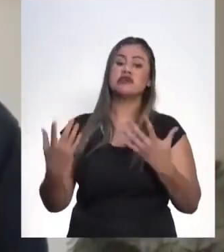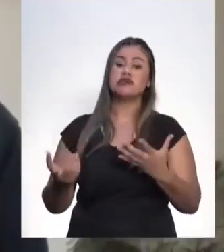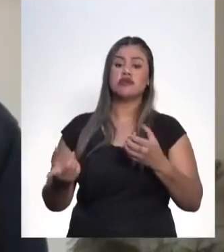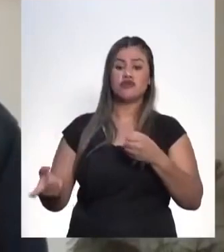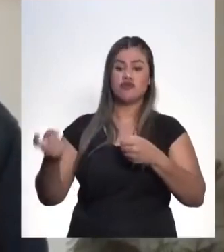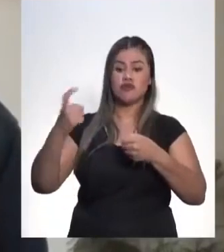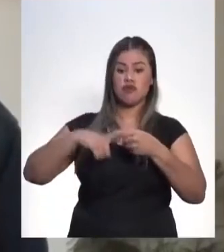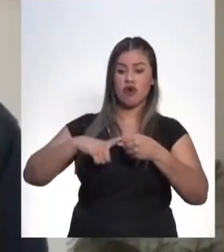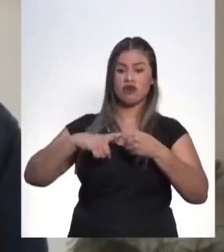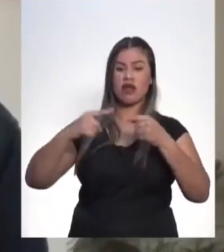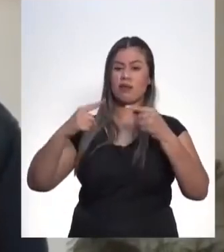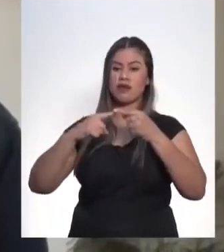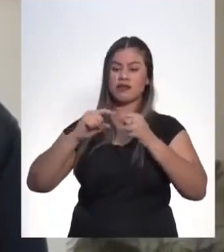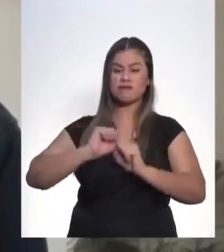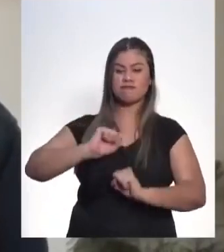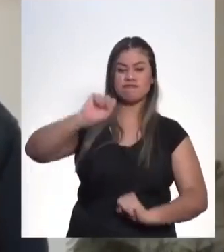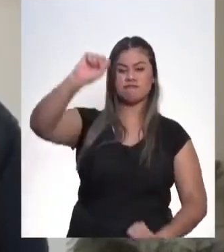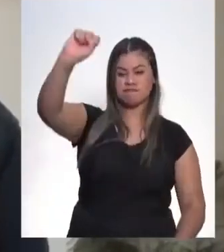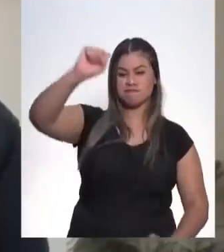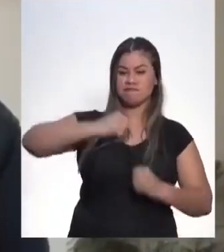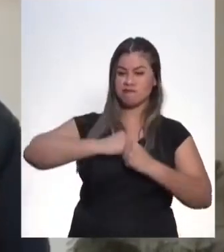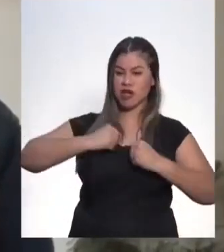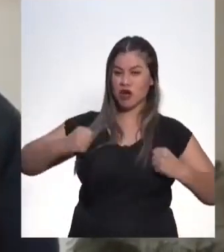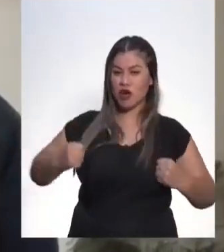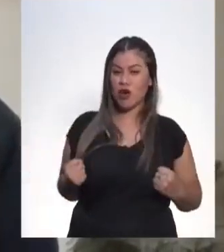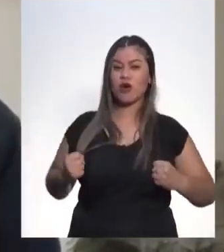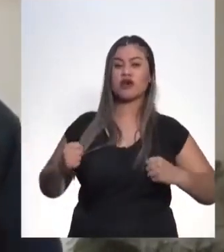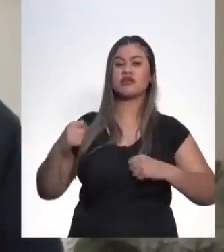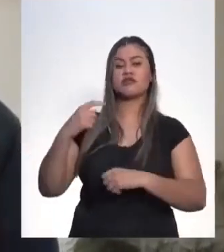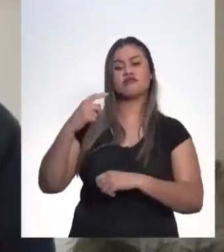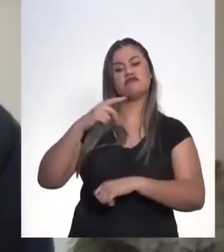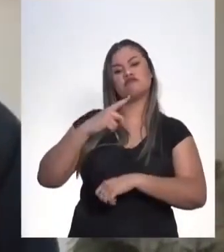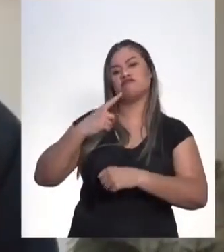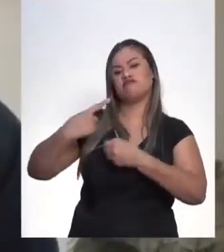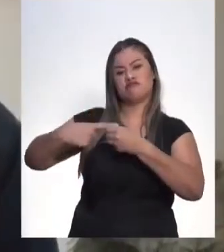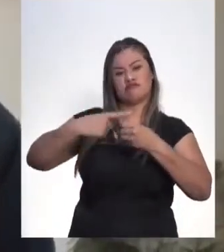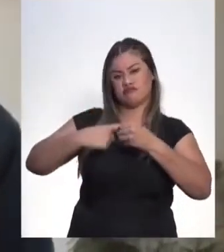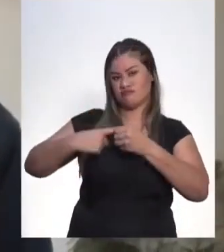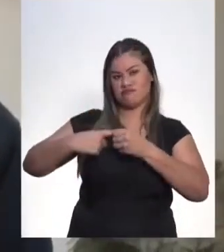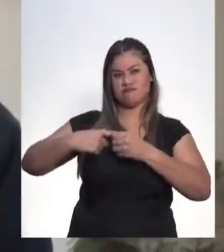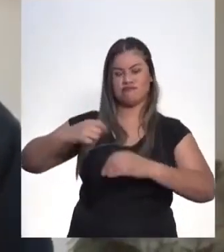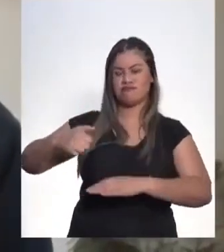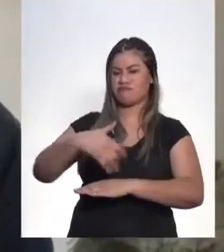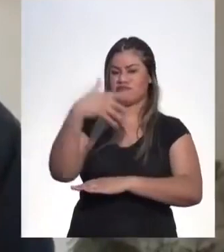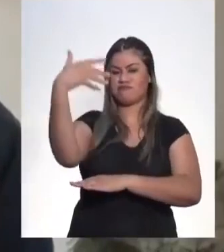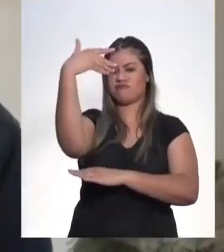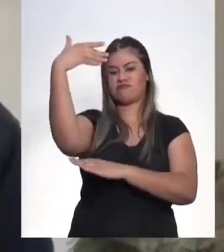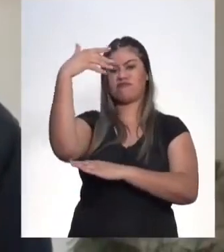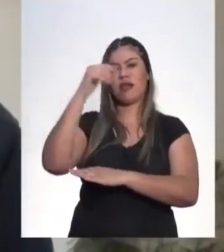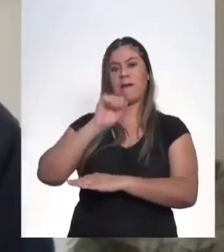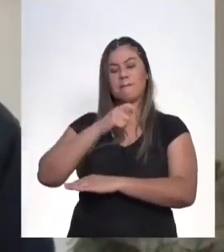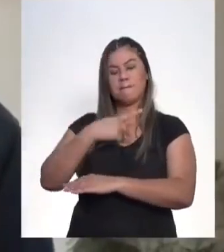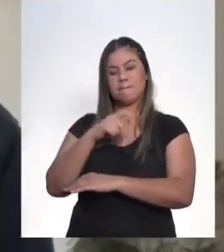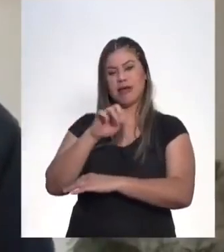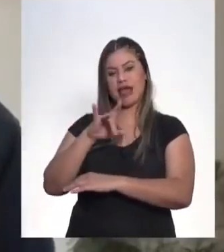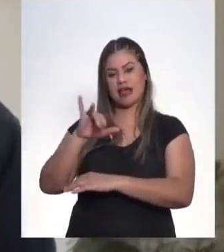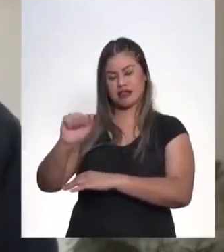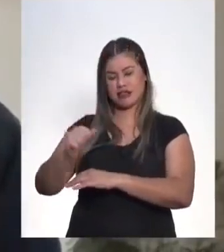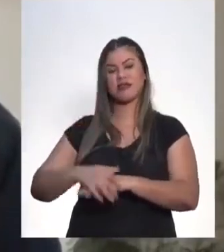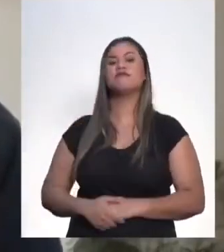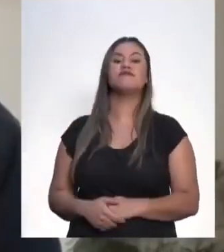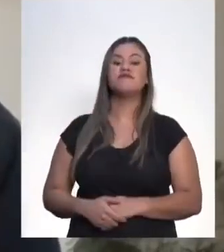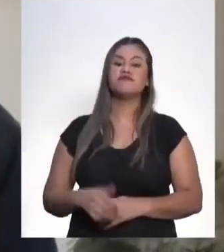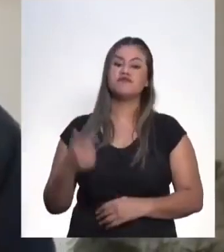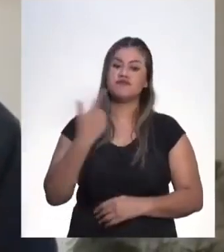como heróis da pátria. E outro momento bastante emblemático, que é uma participação na vida política